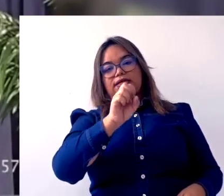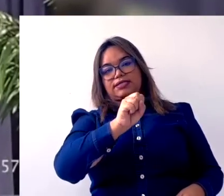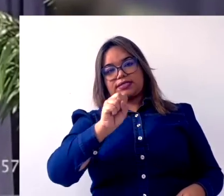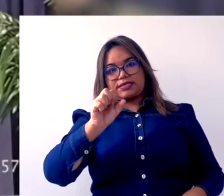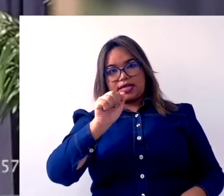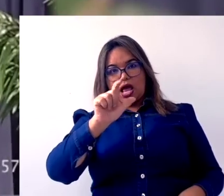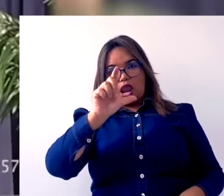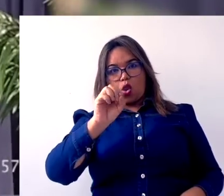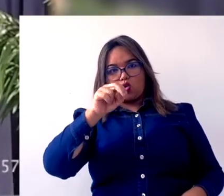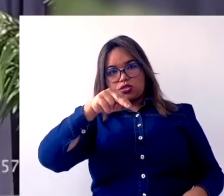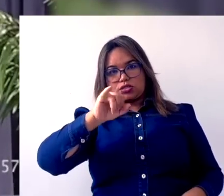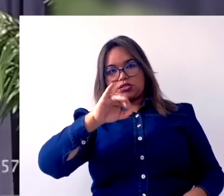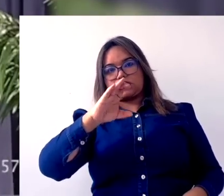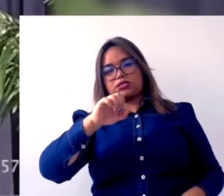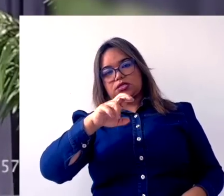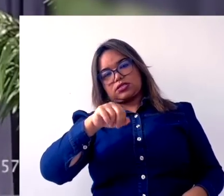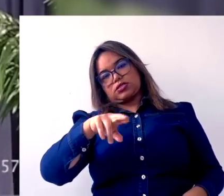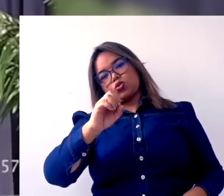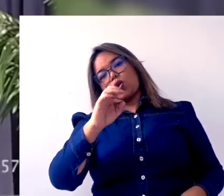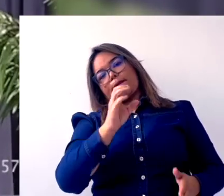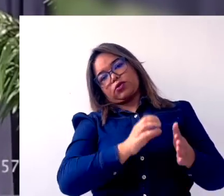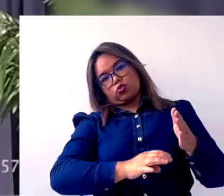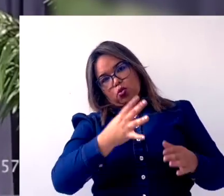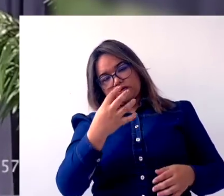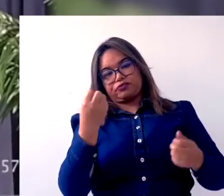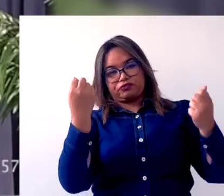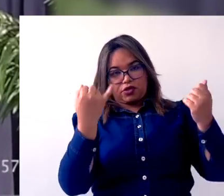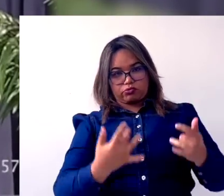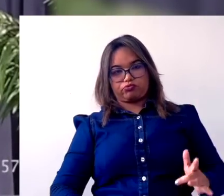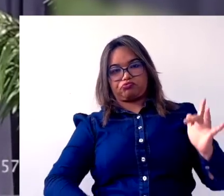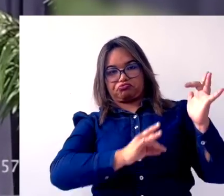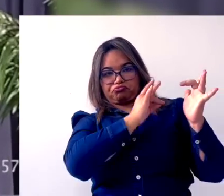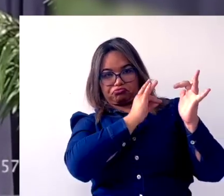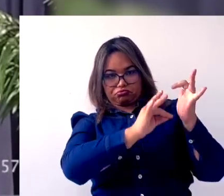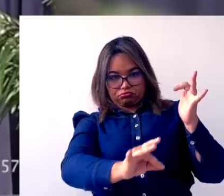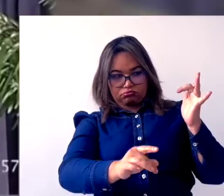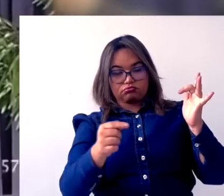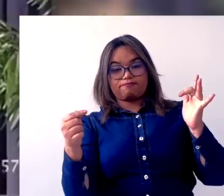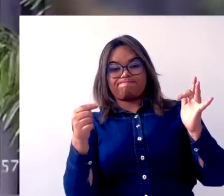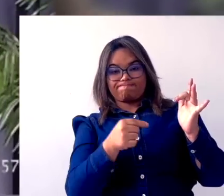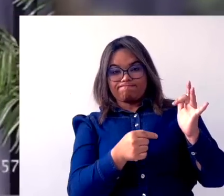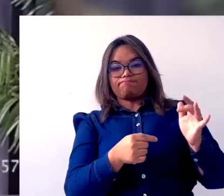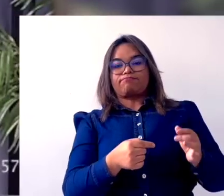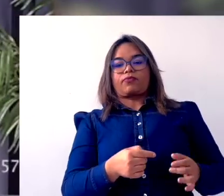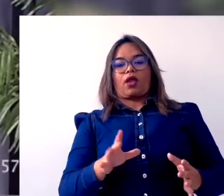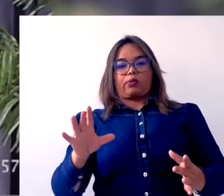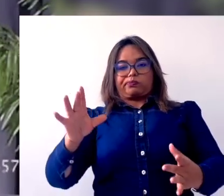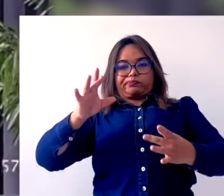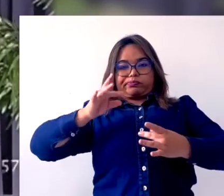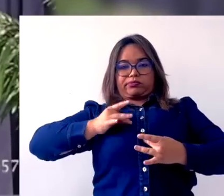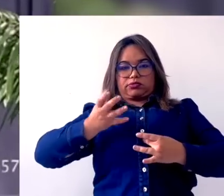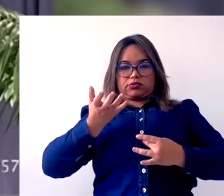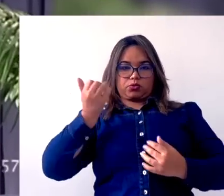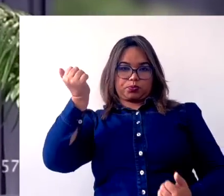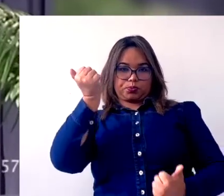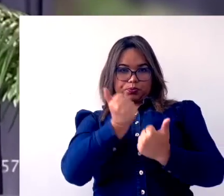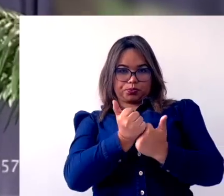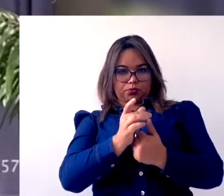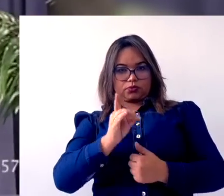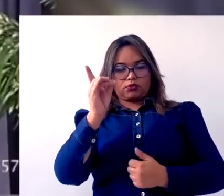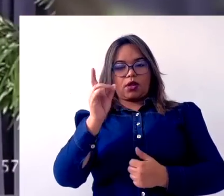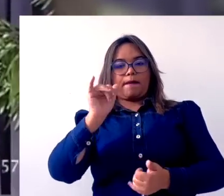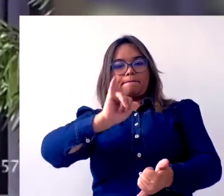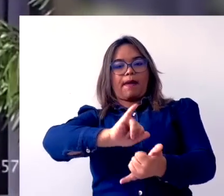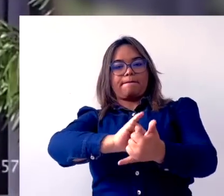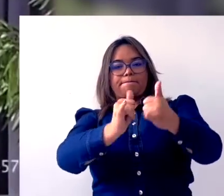2:4. Descrevendo o poder do anticristo, dizendo que é Deus e tomando o lugar de Deus. Ele perdoará os pecados,